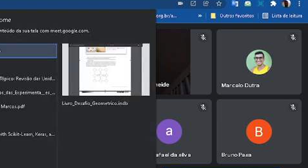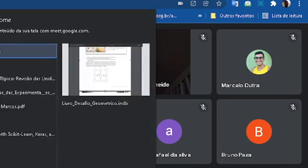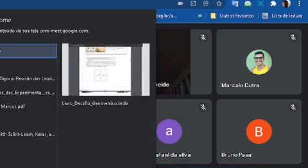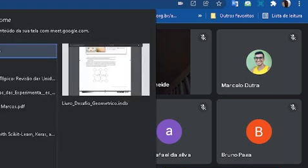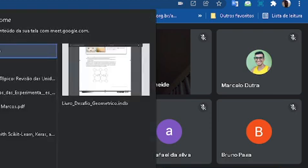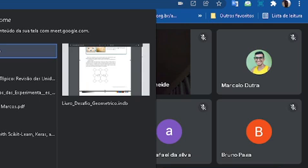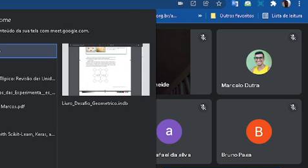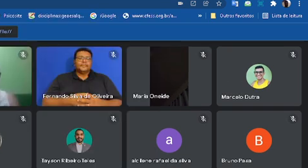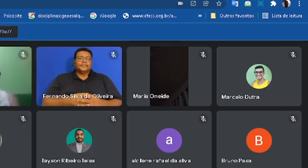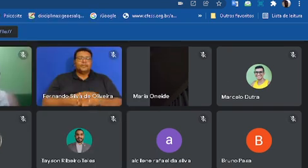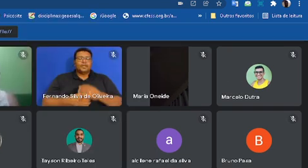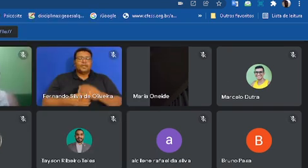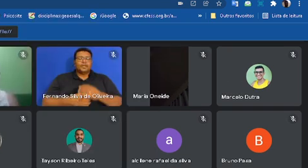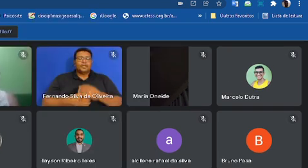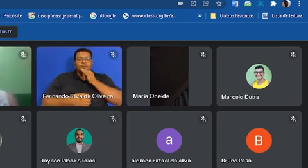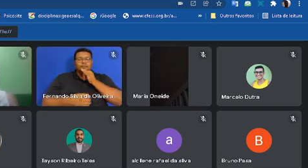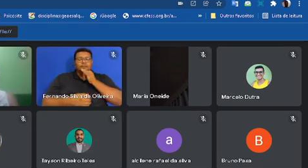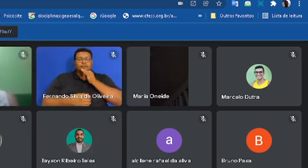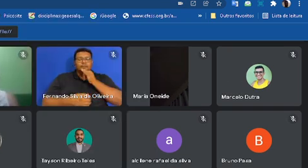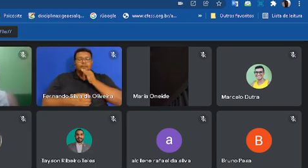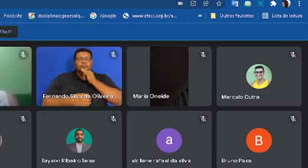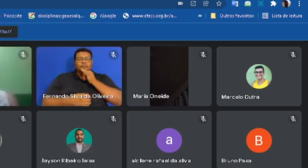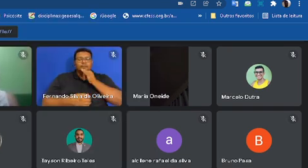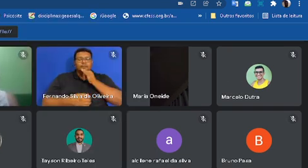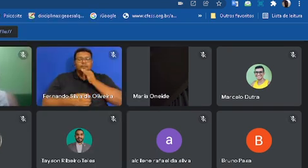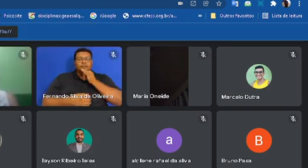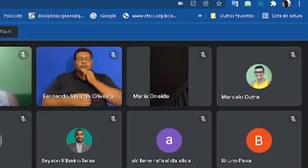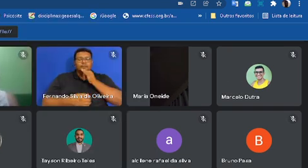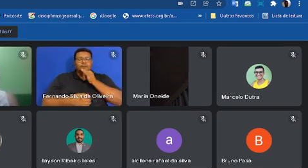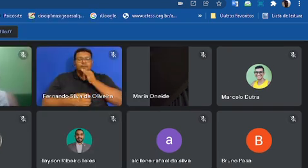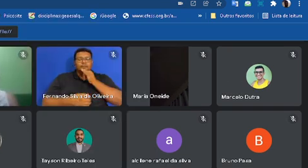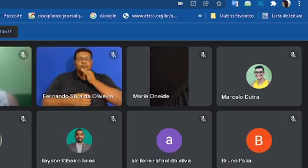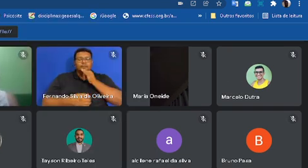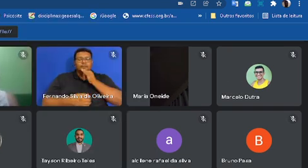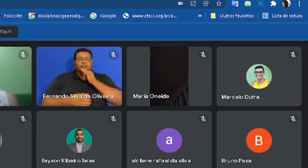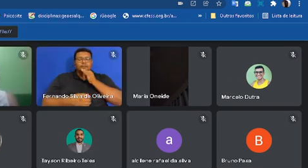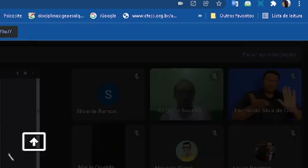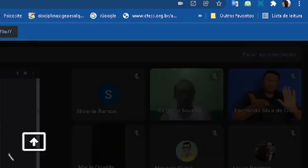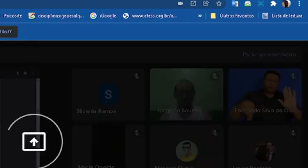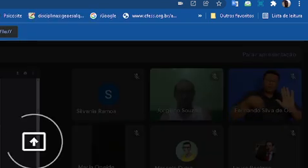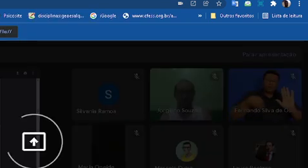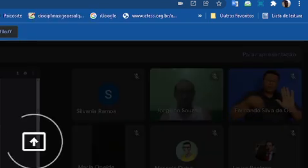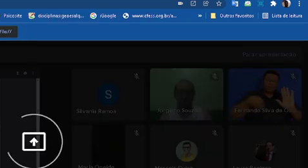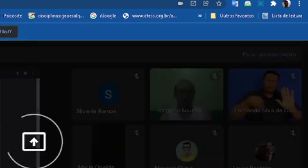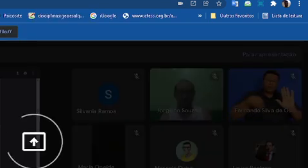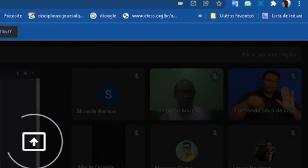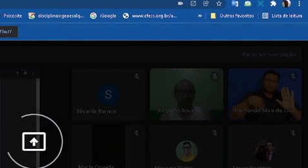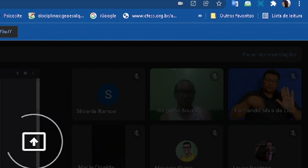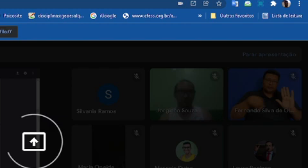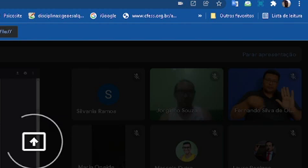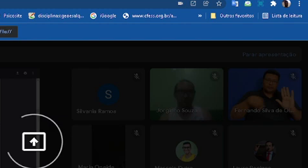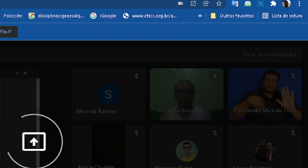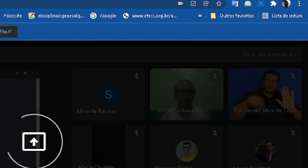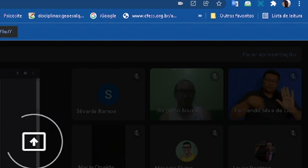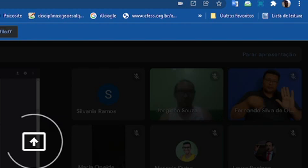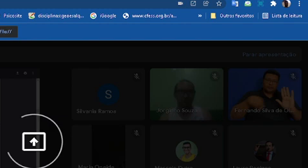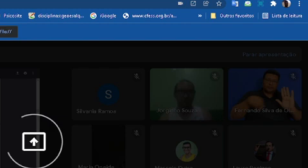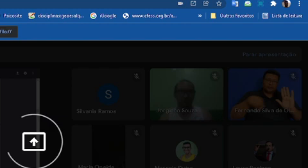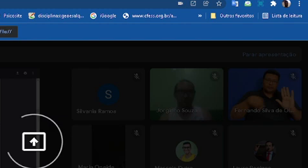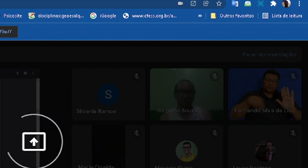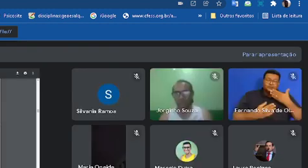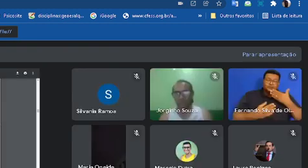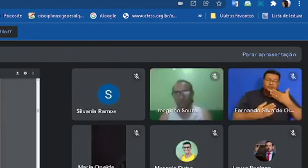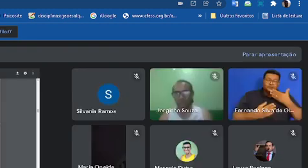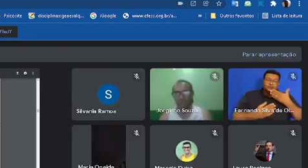Então, por exemplo, esse ladrilhamento que vai aparecer aí, eu vou explicar um pouquinho melhor